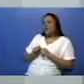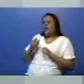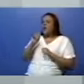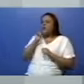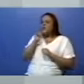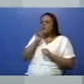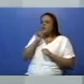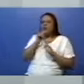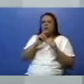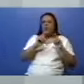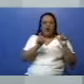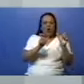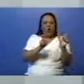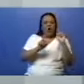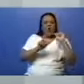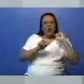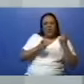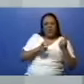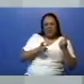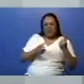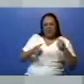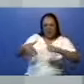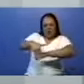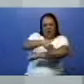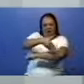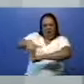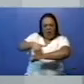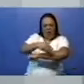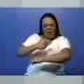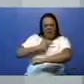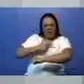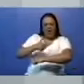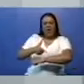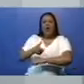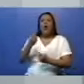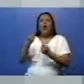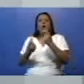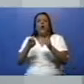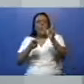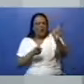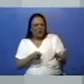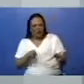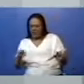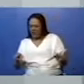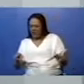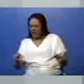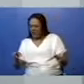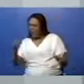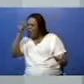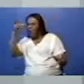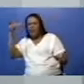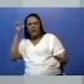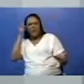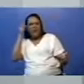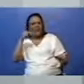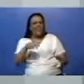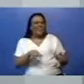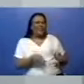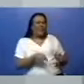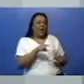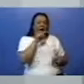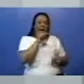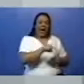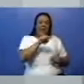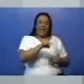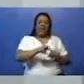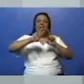lixo enfeia a rua, qual que o sujeito? O prefeito? Aqui, né, diferente do